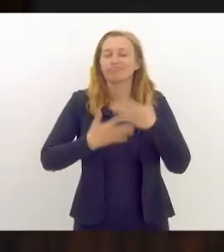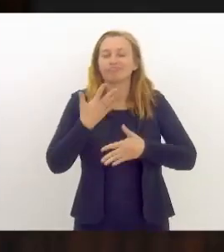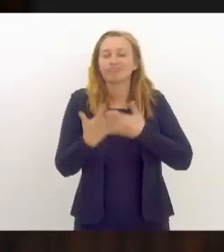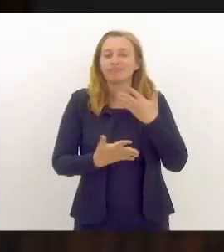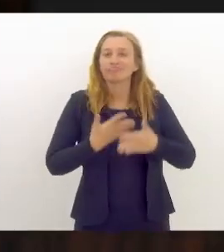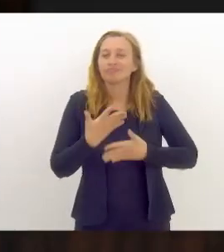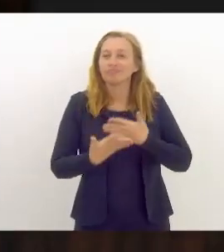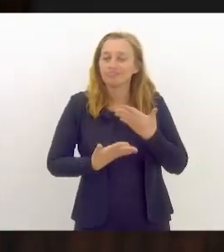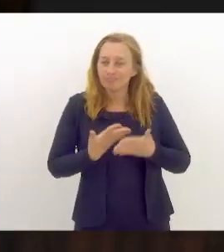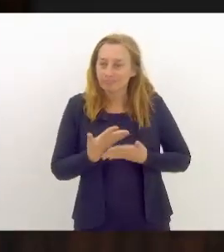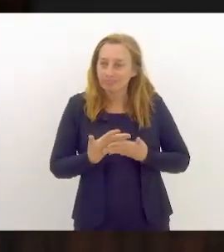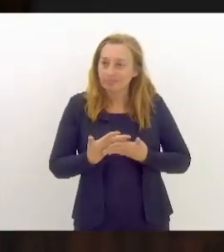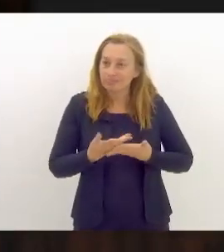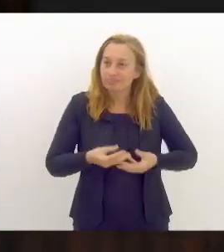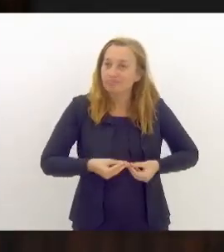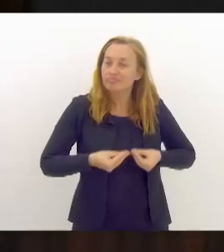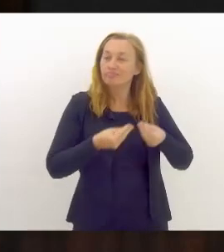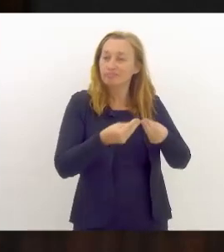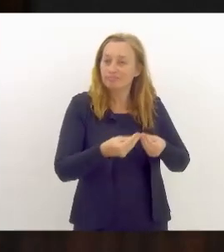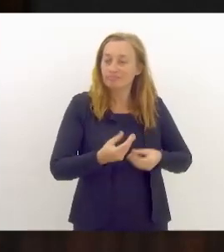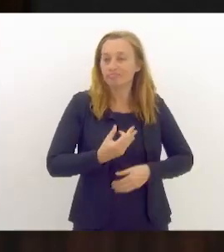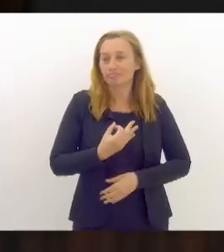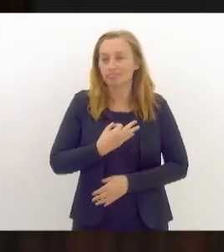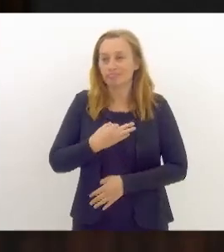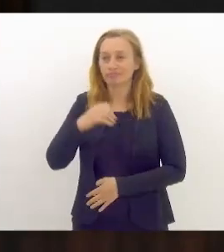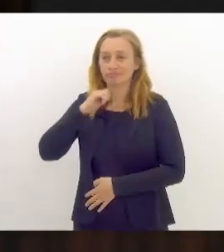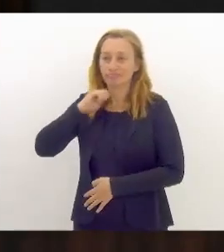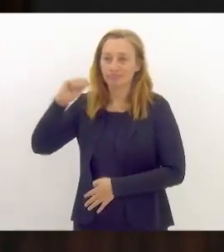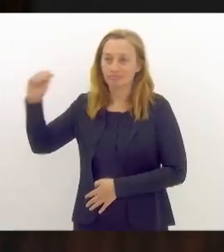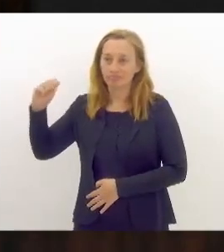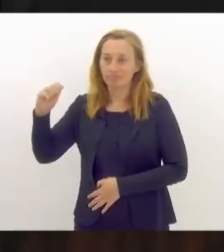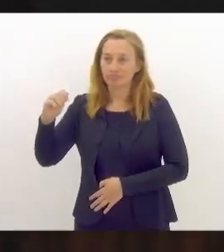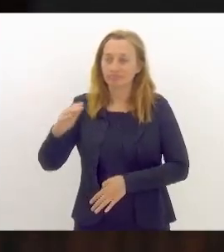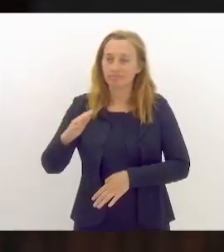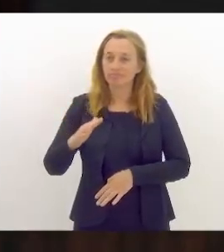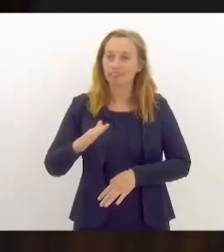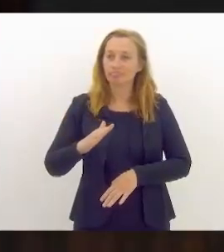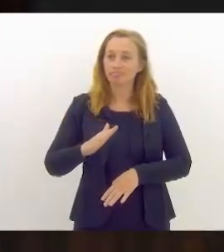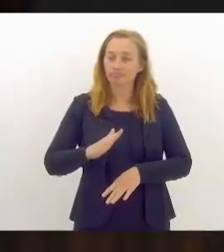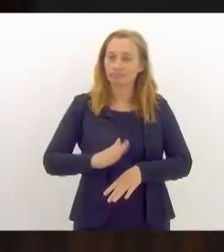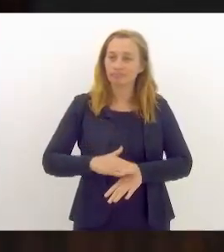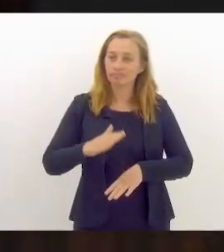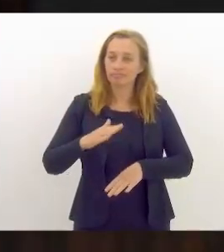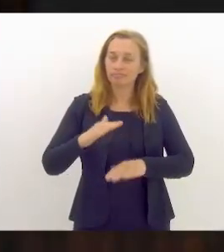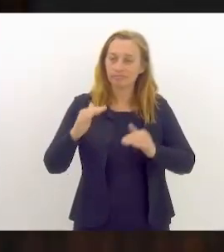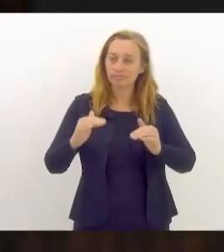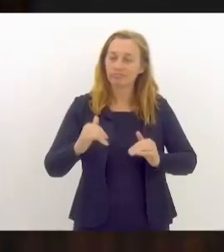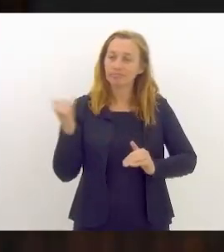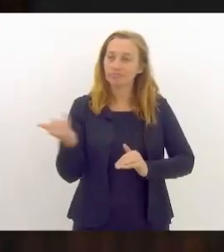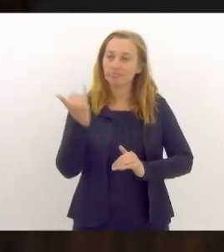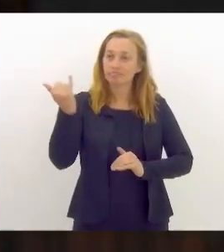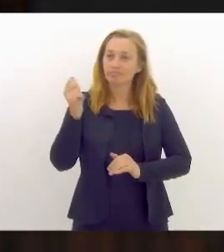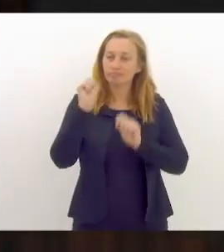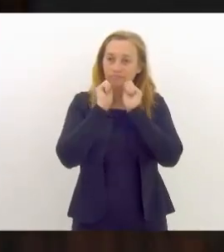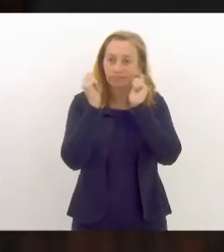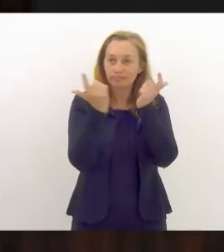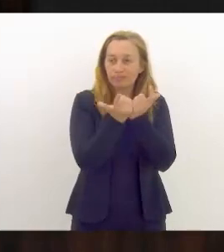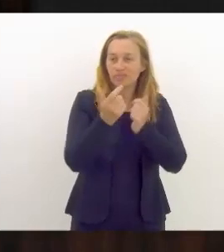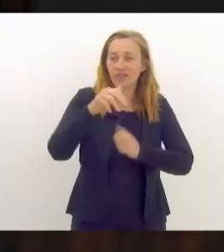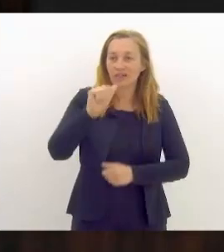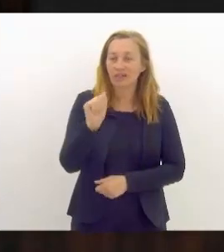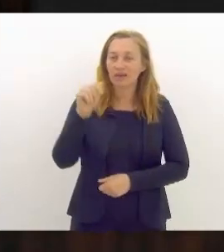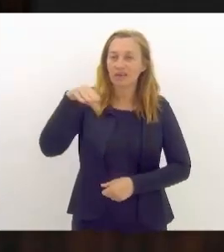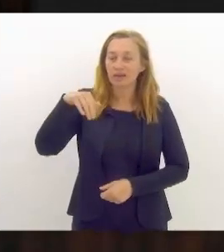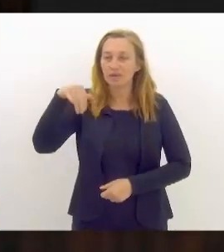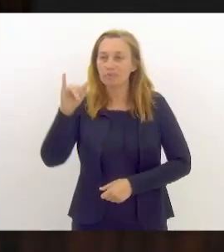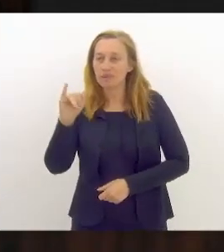satisfação que concedemos a medalha Tiradentes a mais alta com da alerj Camila farani